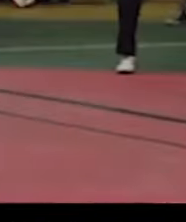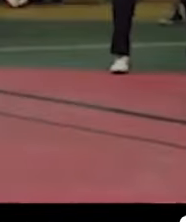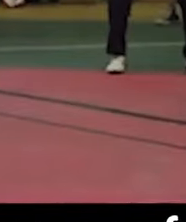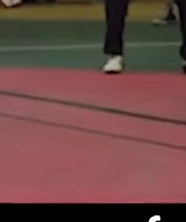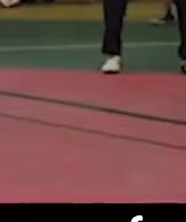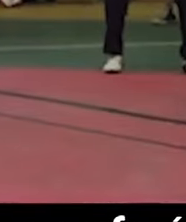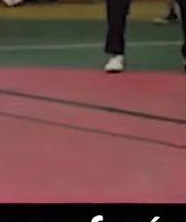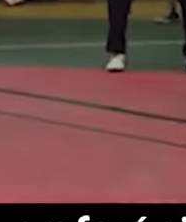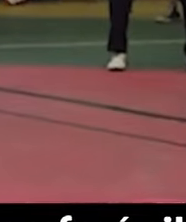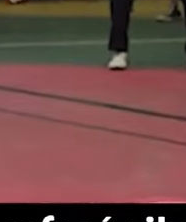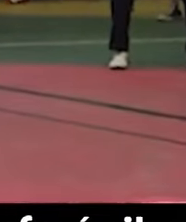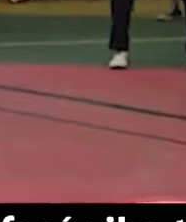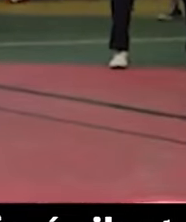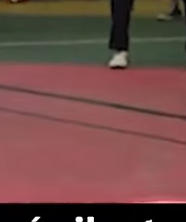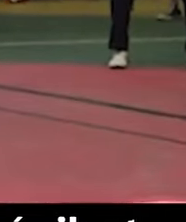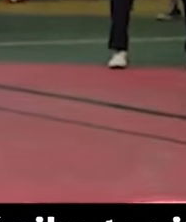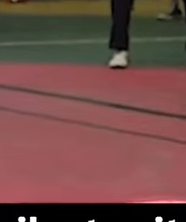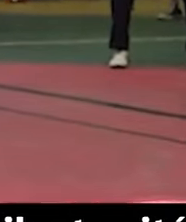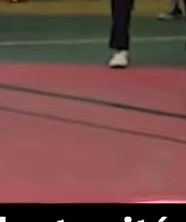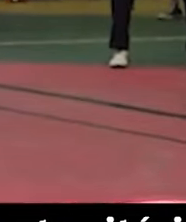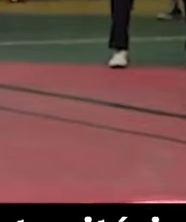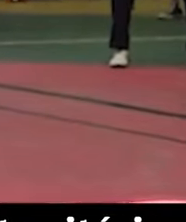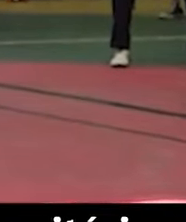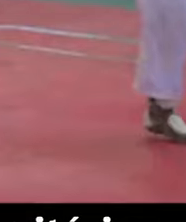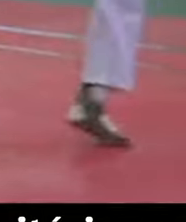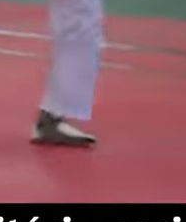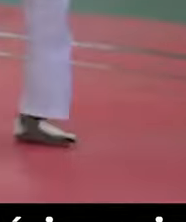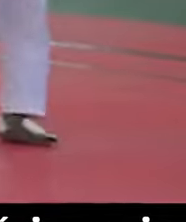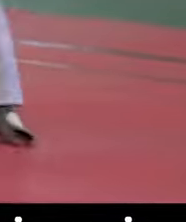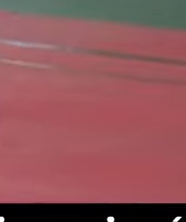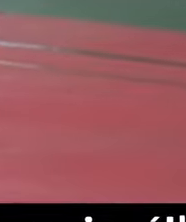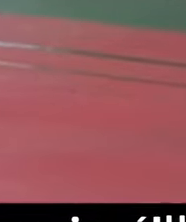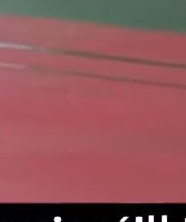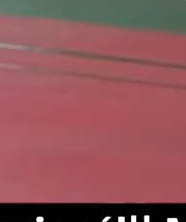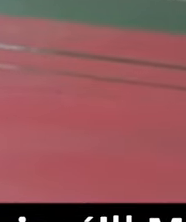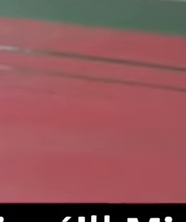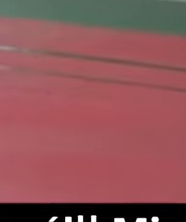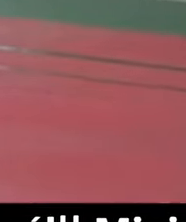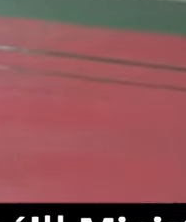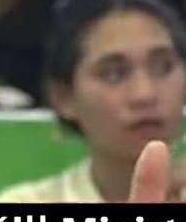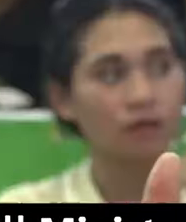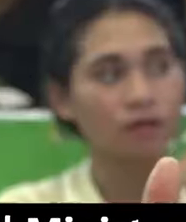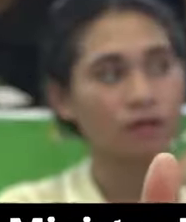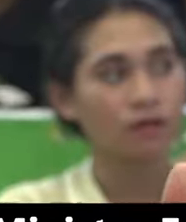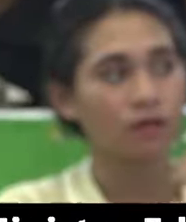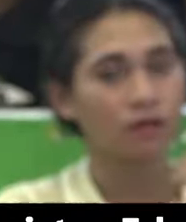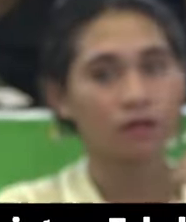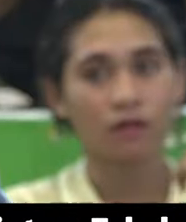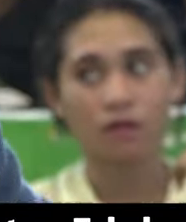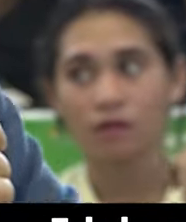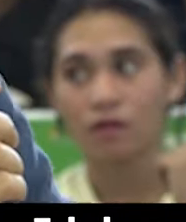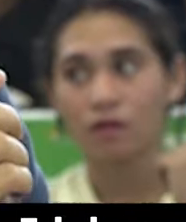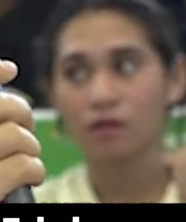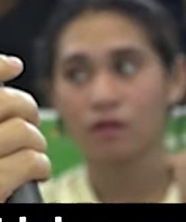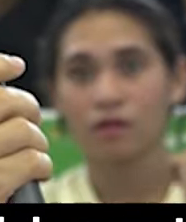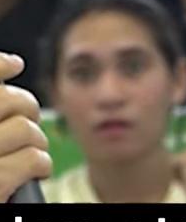Runul Resinhat, nebe realiza durante Loran Rua e a game de Dili, no suporta o seu embajador Corea e Timor Leste. Embajador Corea Timor